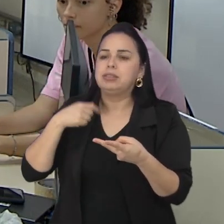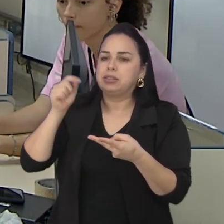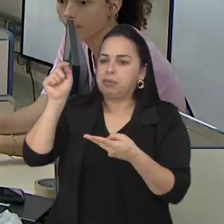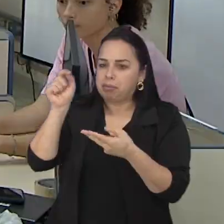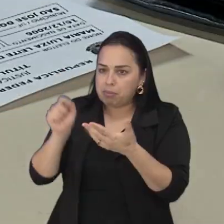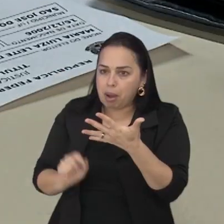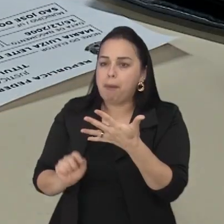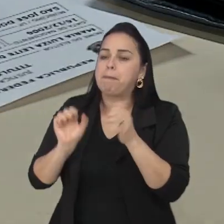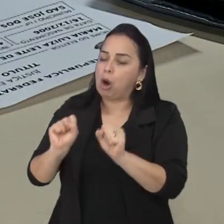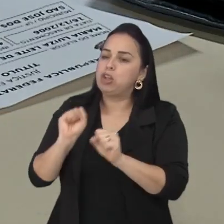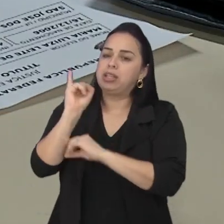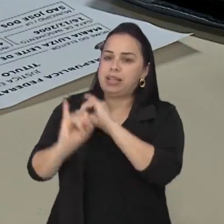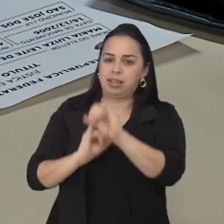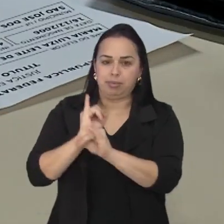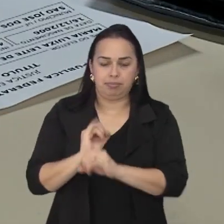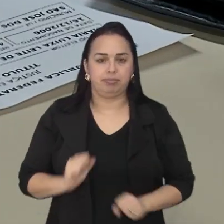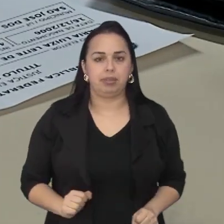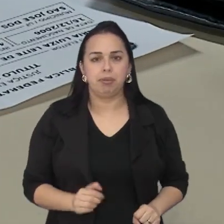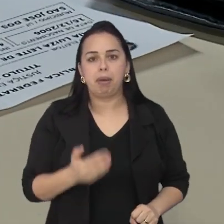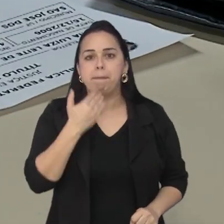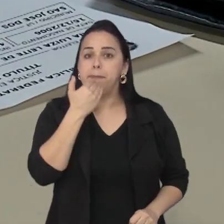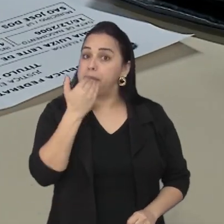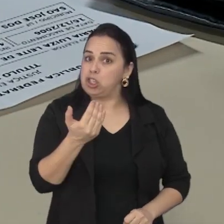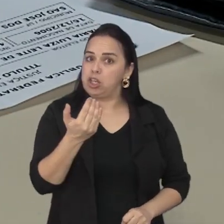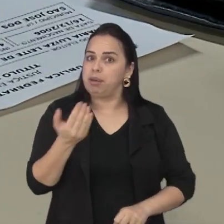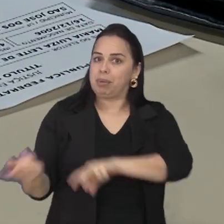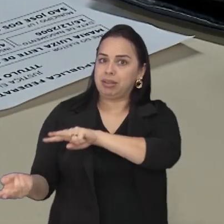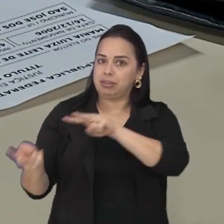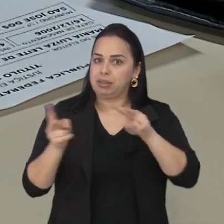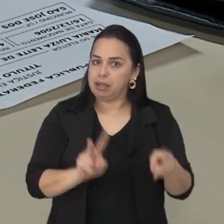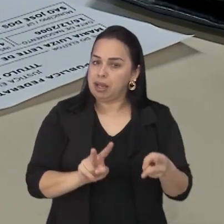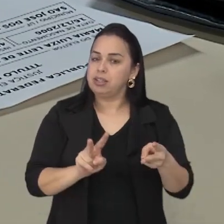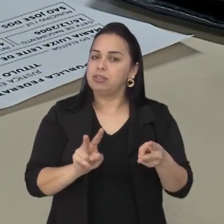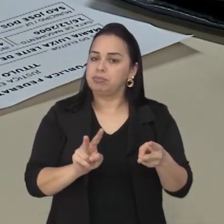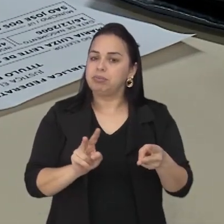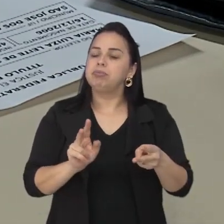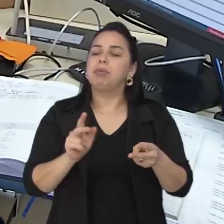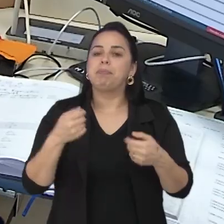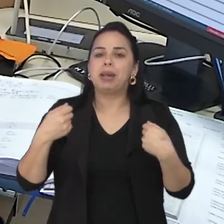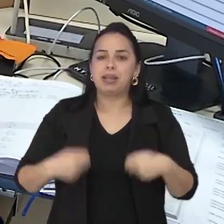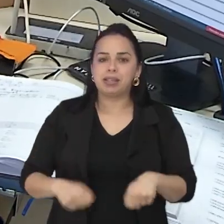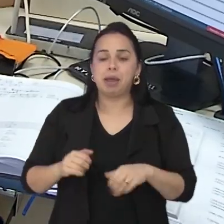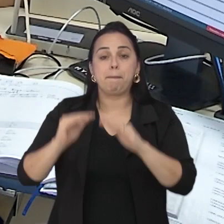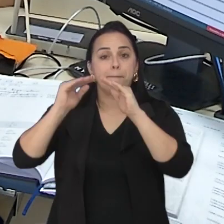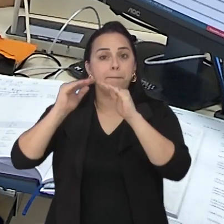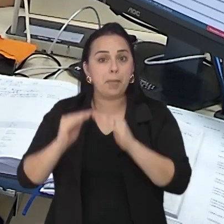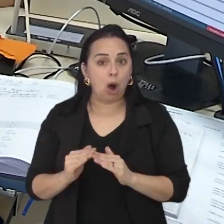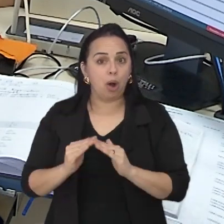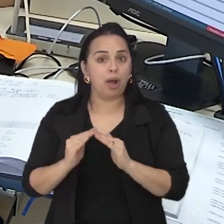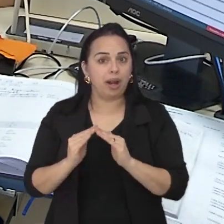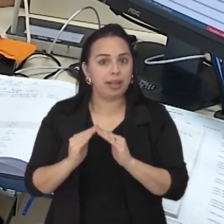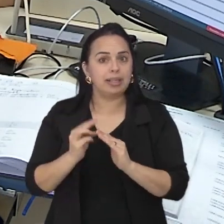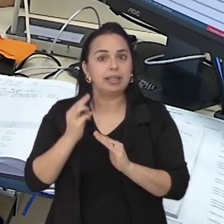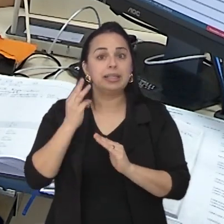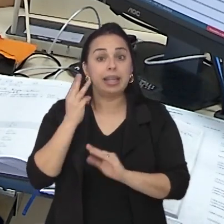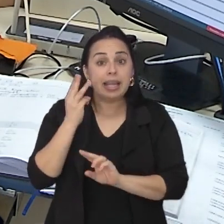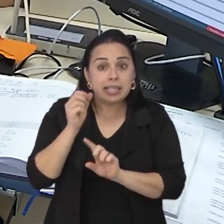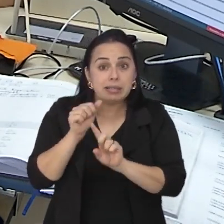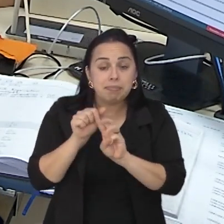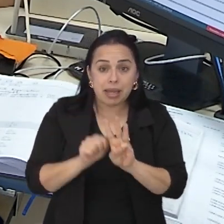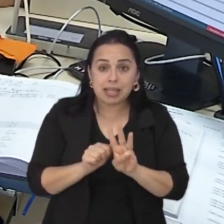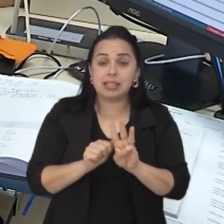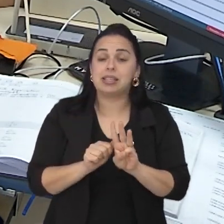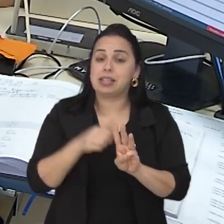pela internet. Para solicitar a transferência de domicílio eleitoral, é necessário que o eleitor resida há pelo menos